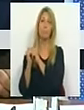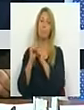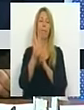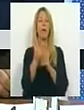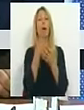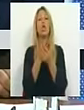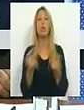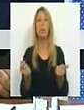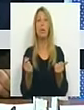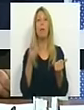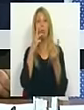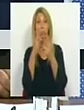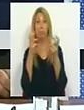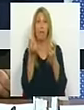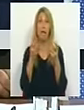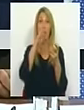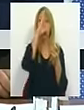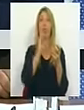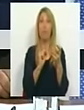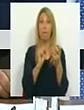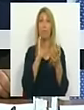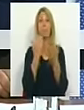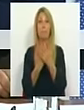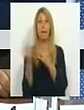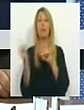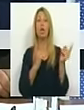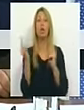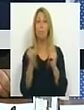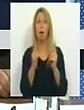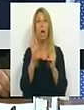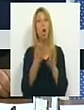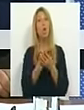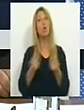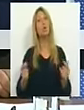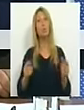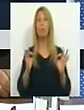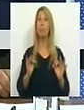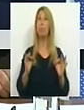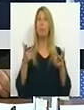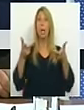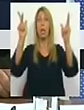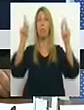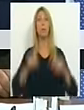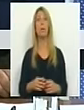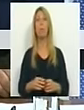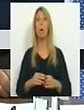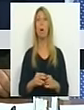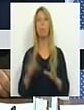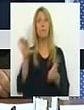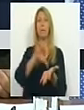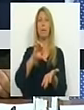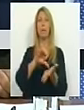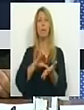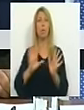solução que foi encontrada pelo Governo anterior para os transportes é uma solução essencialmente liberalizadora e